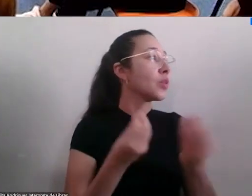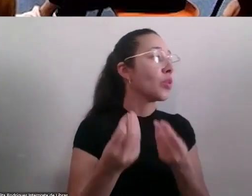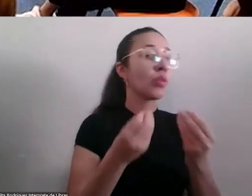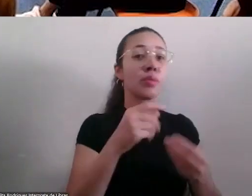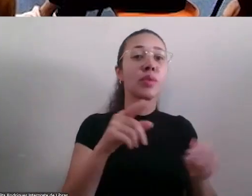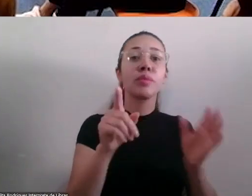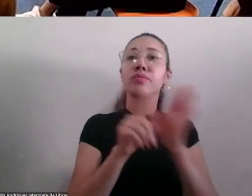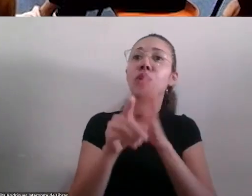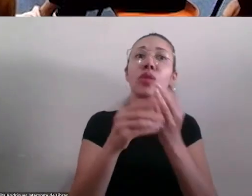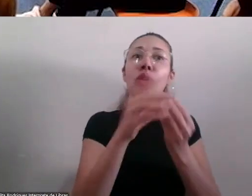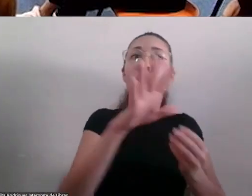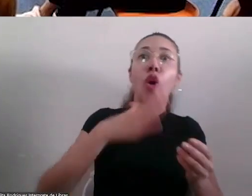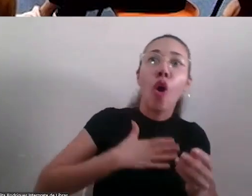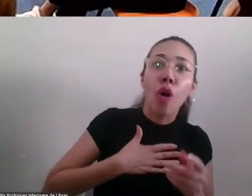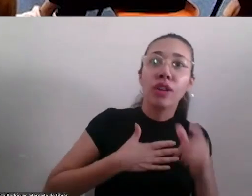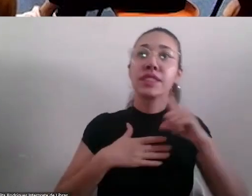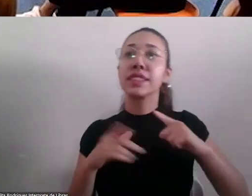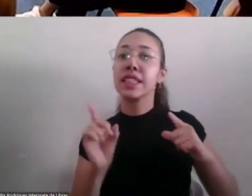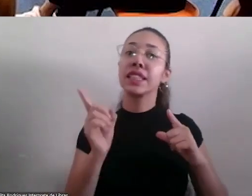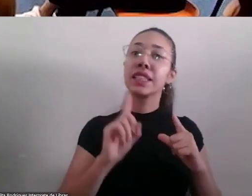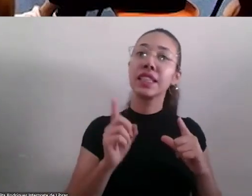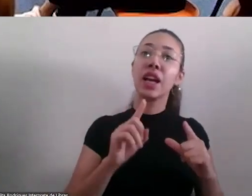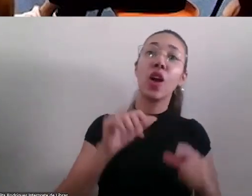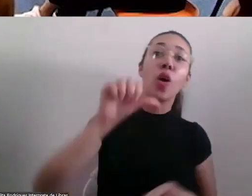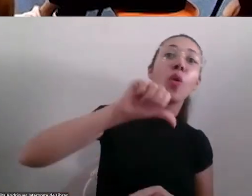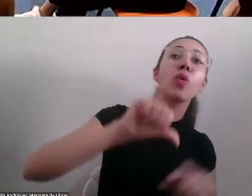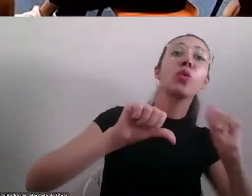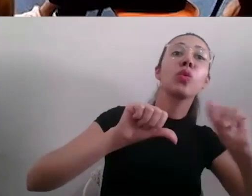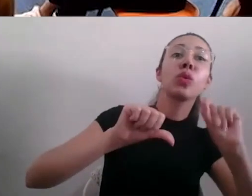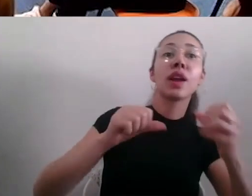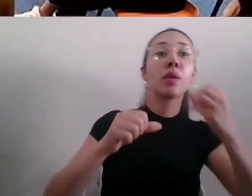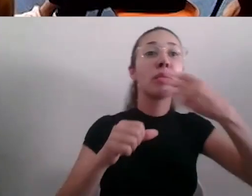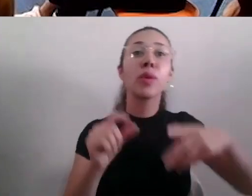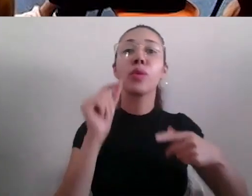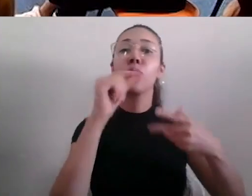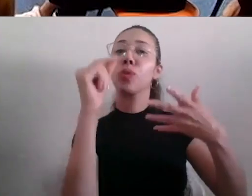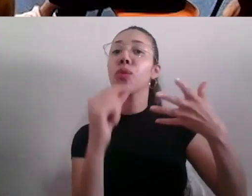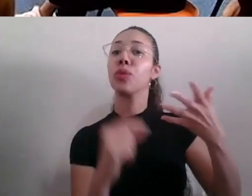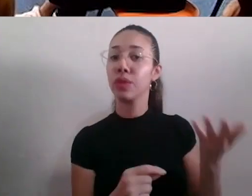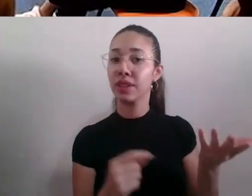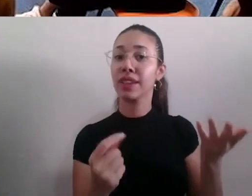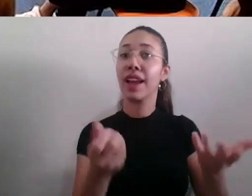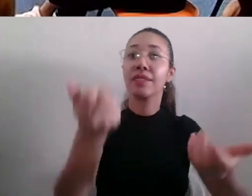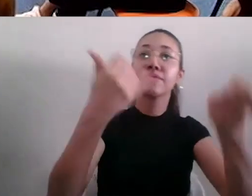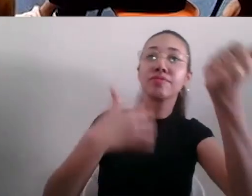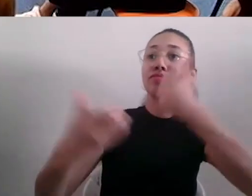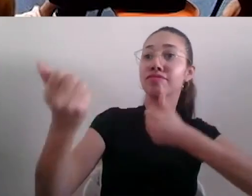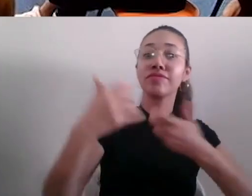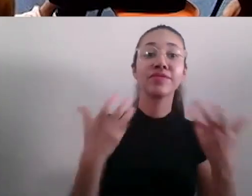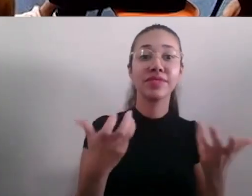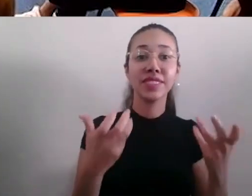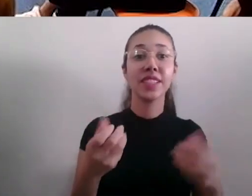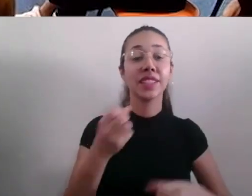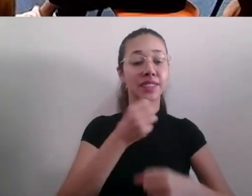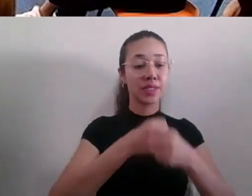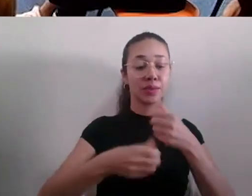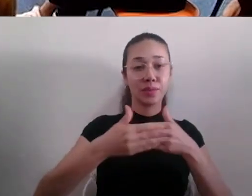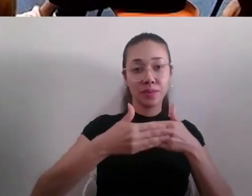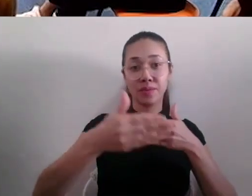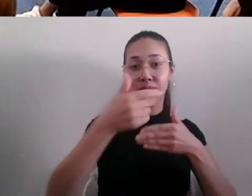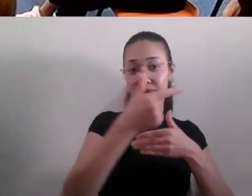a gente quer saber o que a gente acertou, o que a gente errou, entendeu? Então foi assim, tem sido, desde 2020, um debate muito, muito, muito